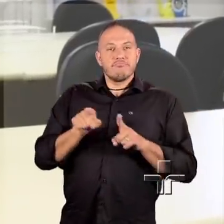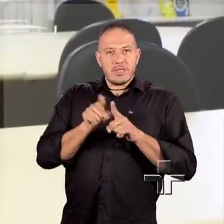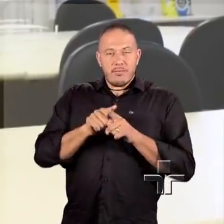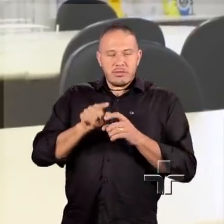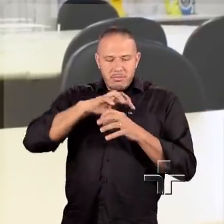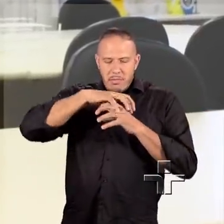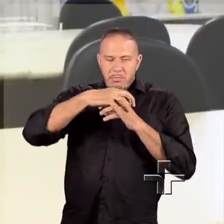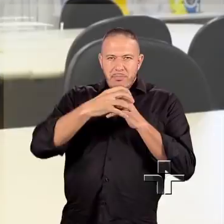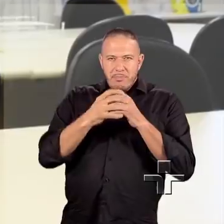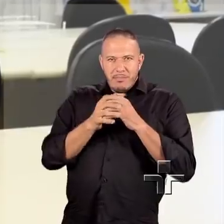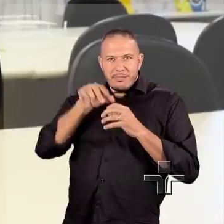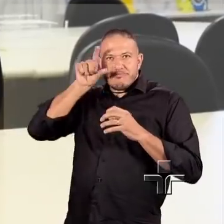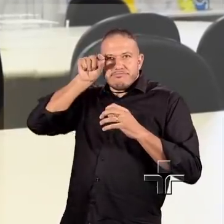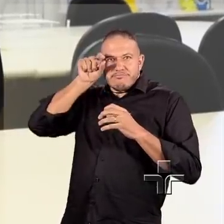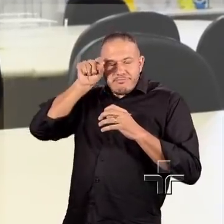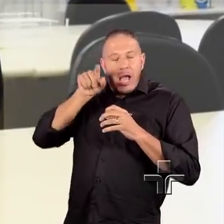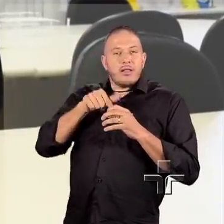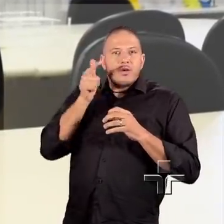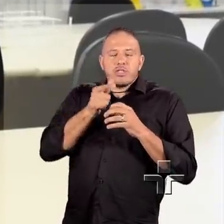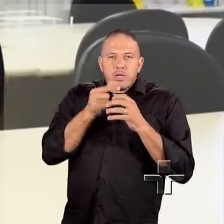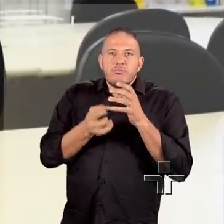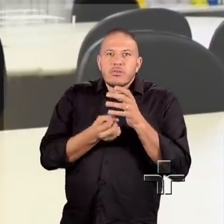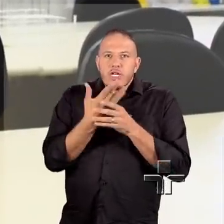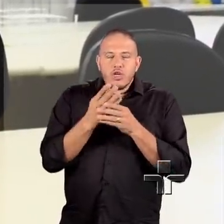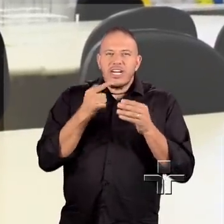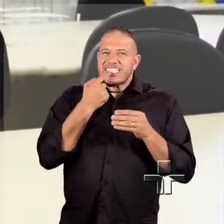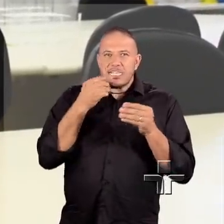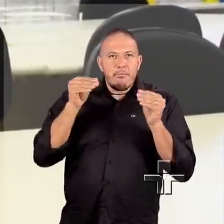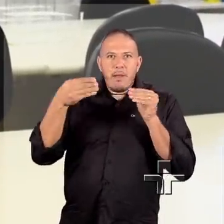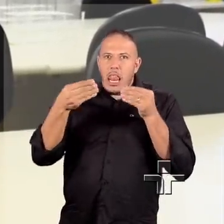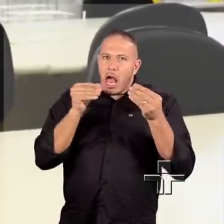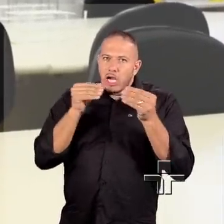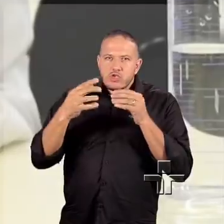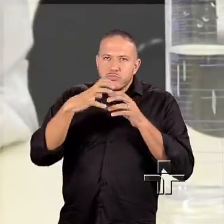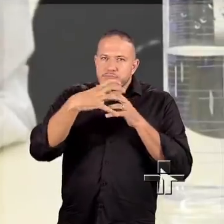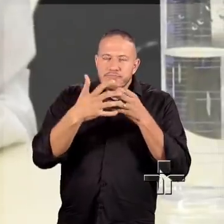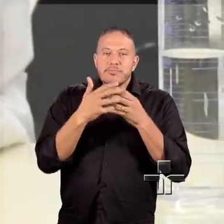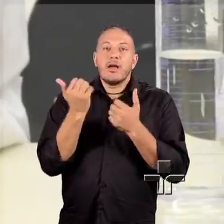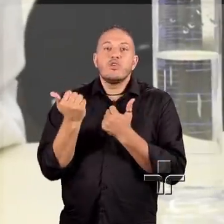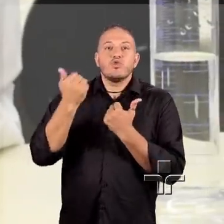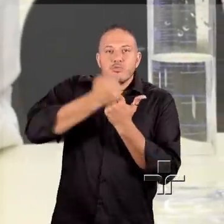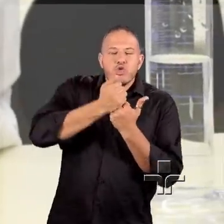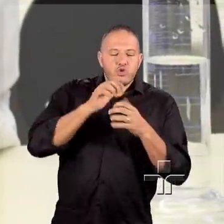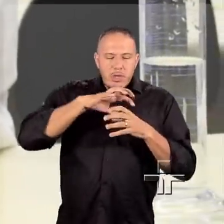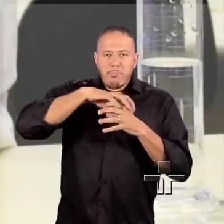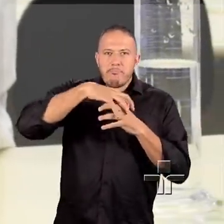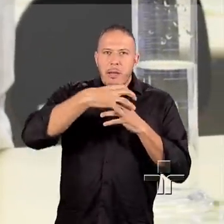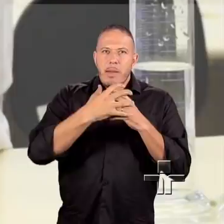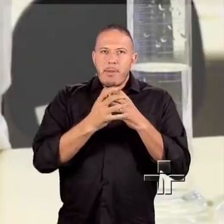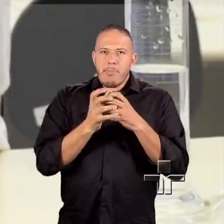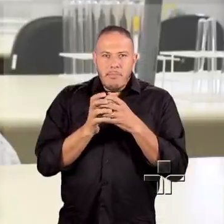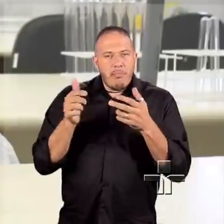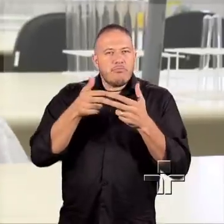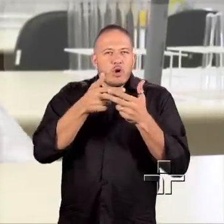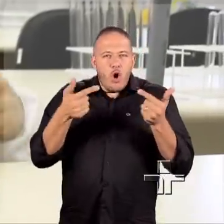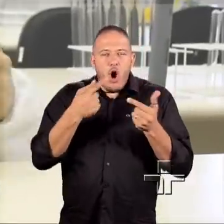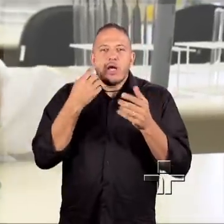casca do maracujá, ela desenvolveu um filme plástico biodegradável que substitui as embalagens comuns de mudas,